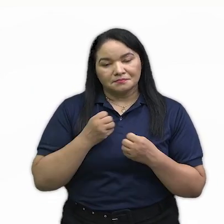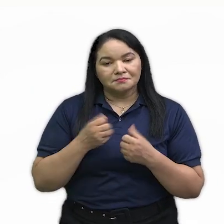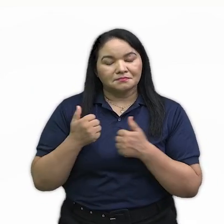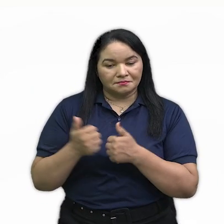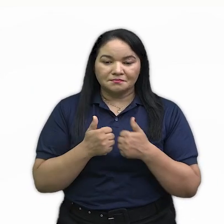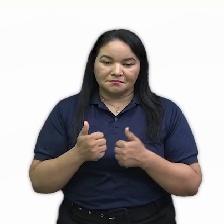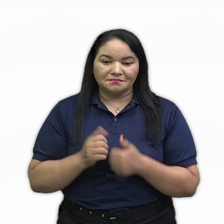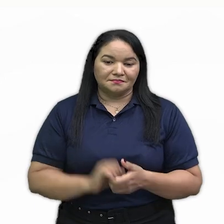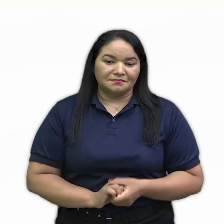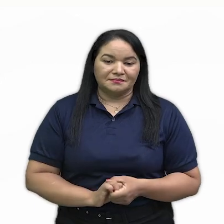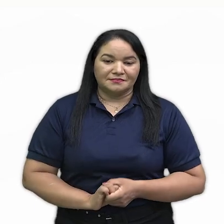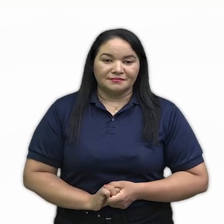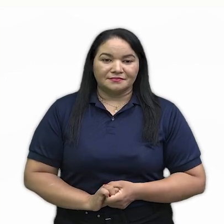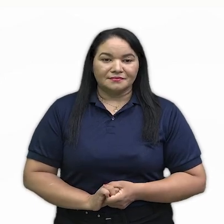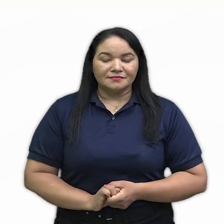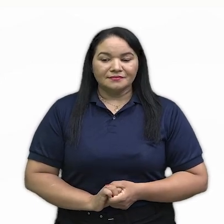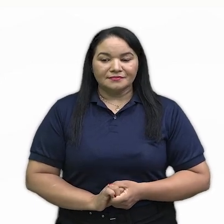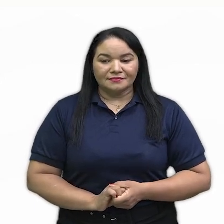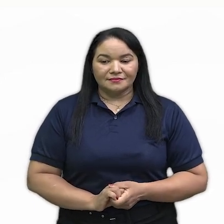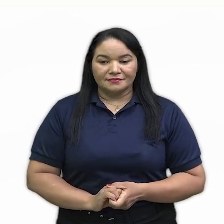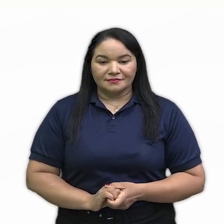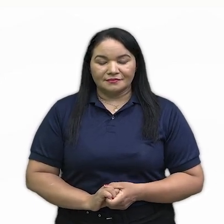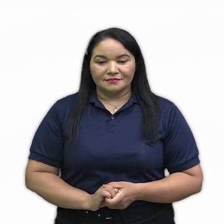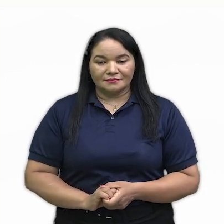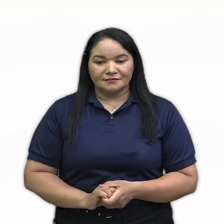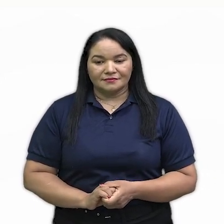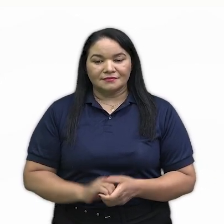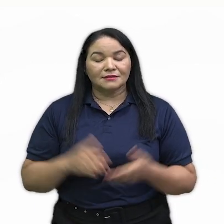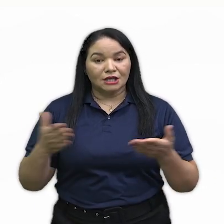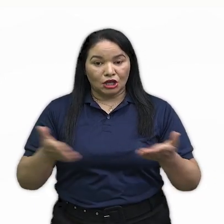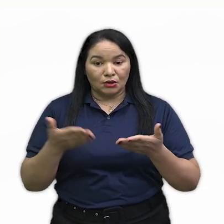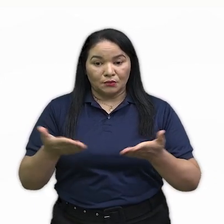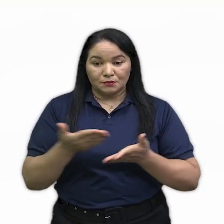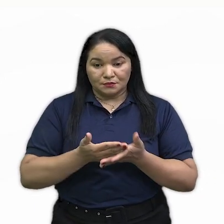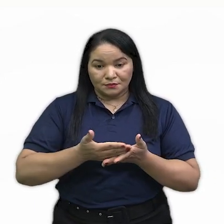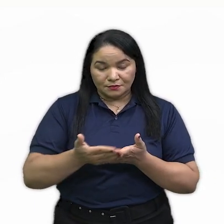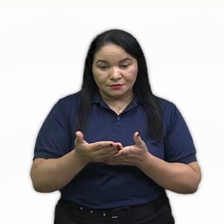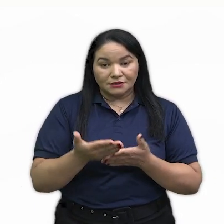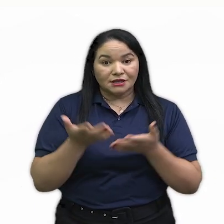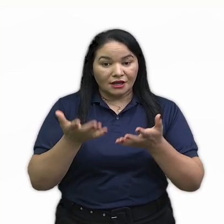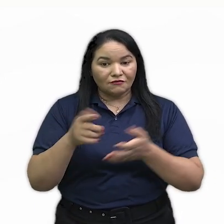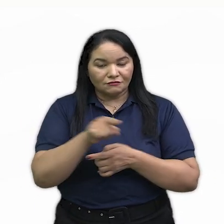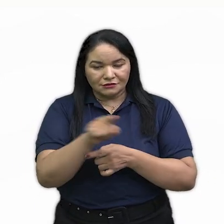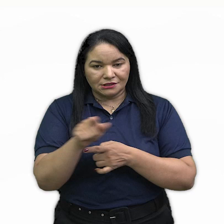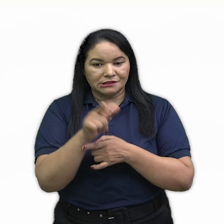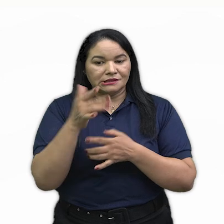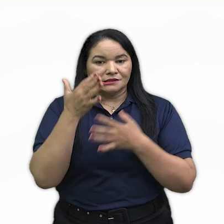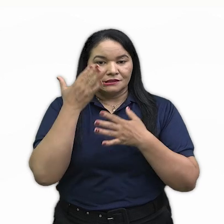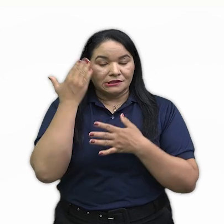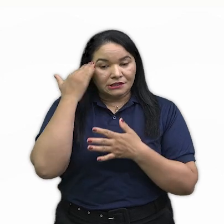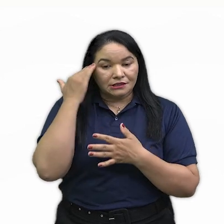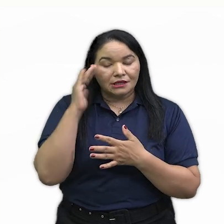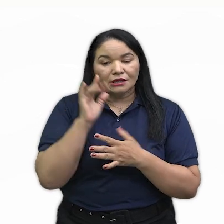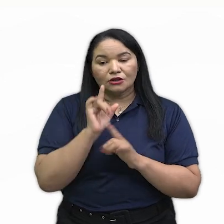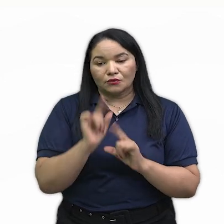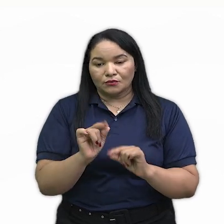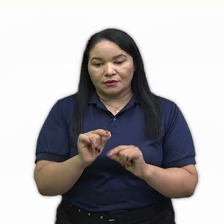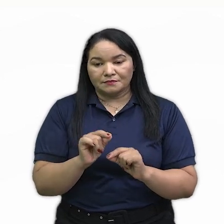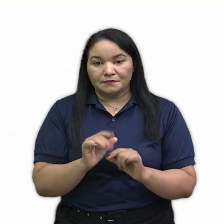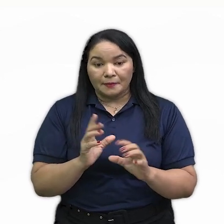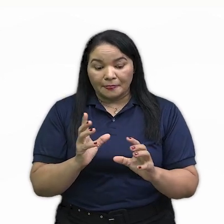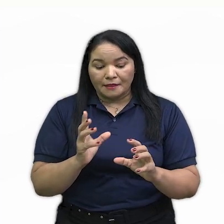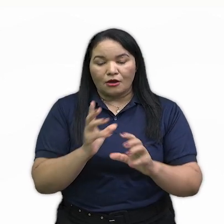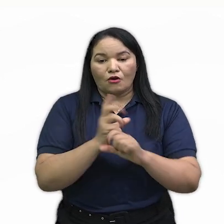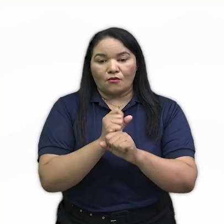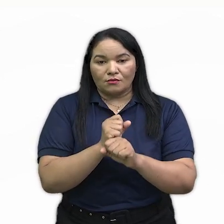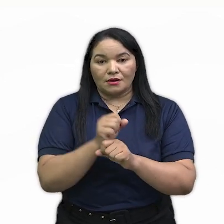né? Então, pessoal, aqui inicialmente, quero que você entenda o seguinte, tá? Para a gente calcular